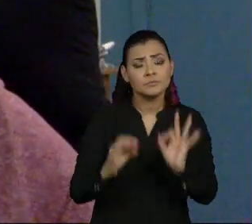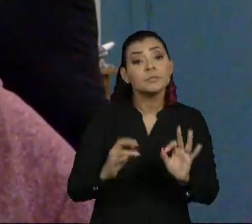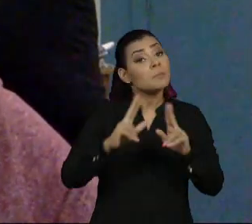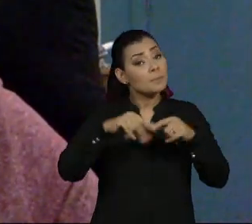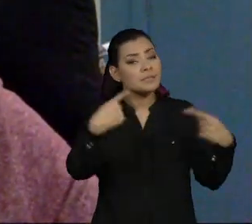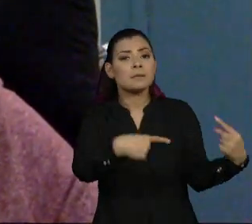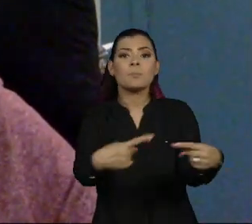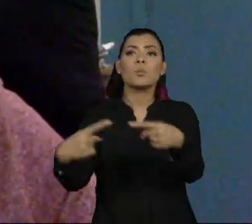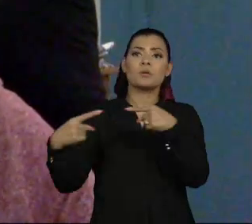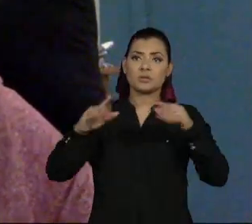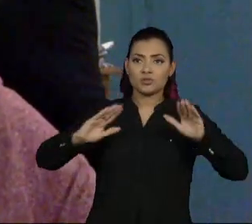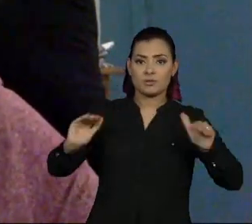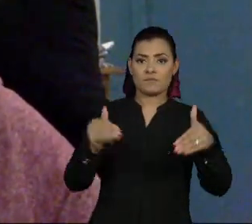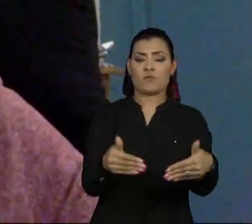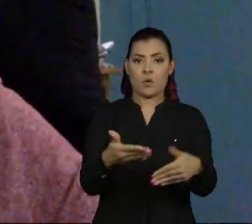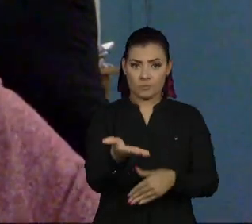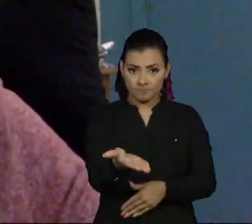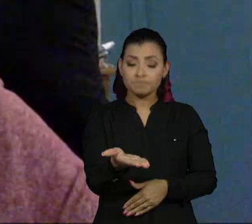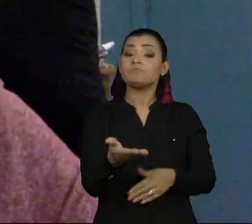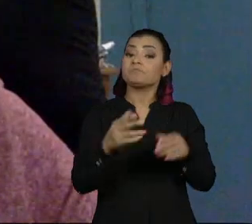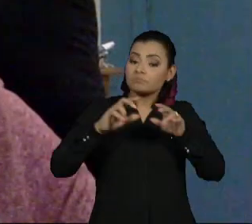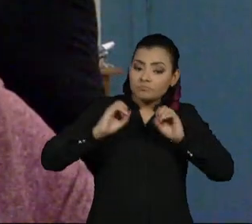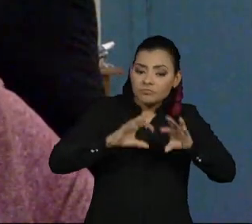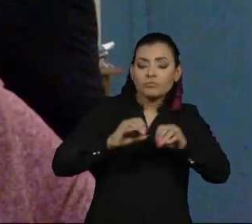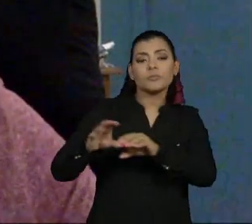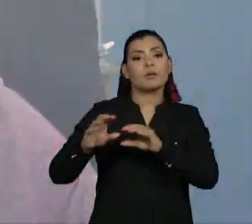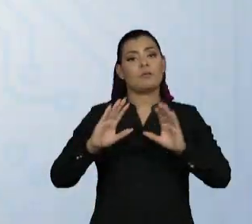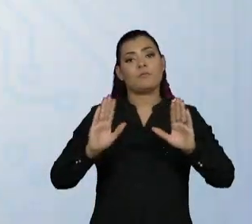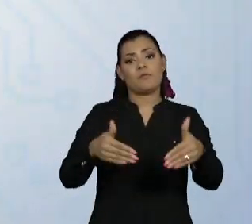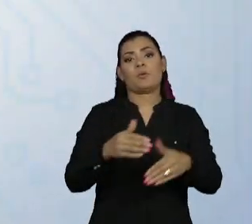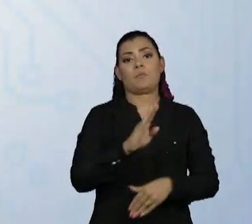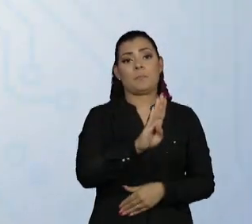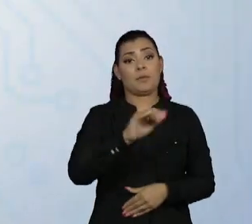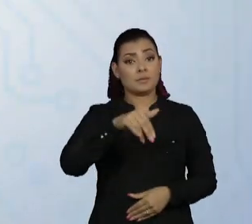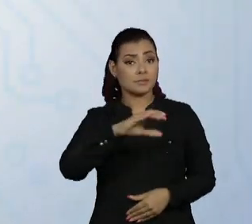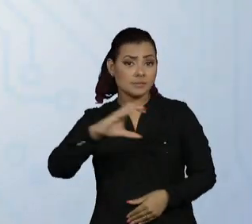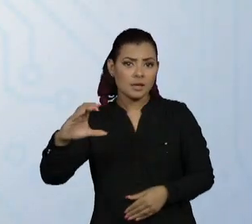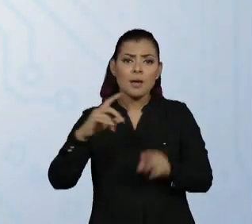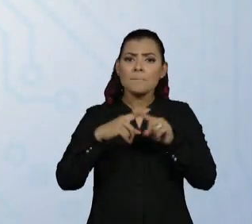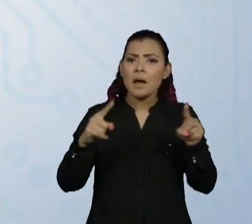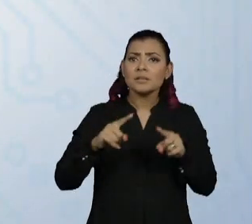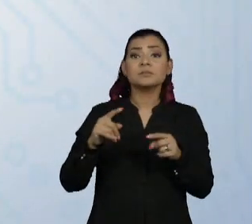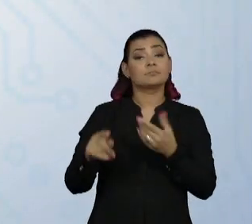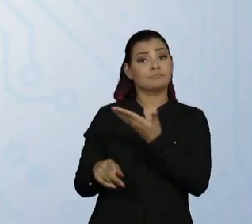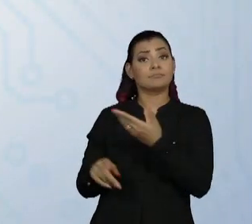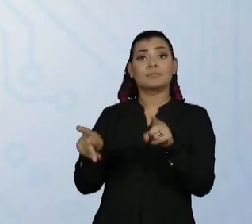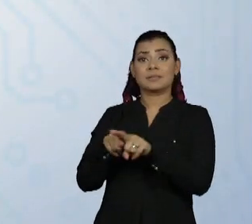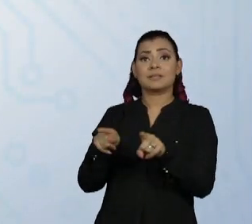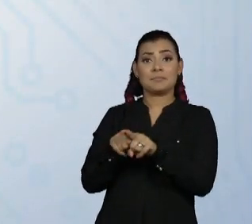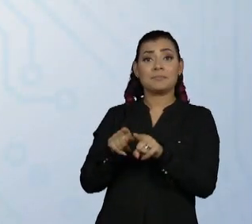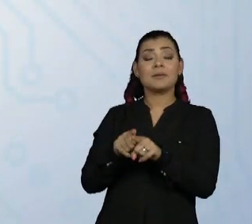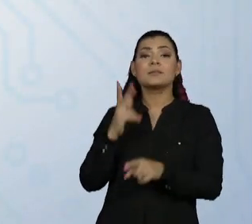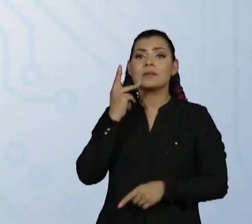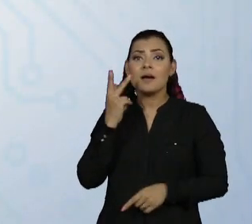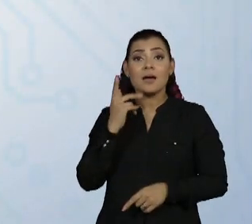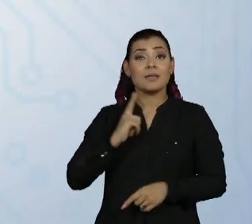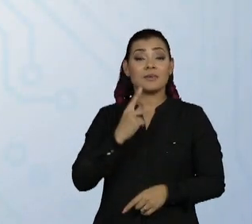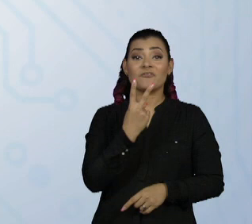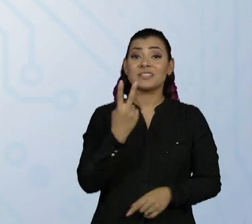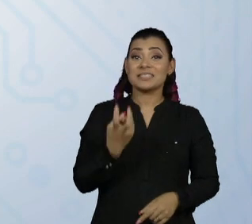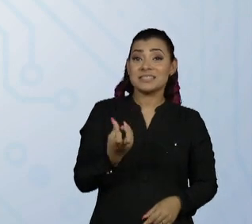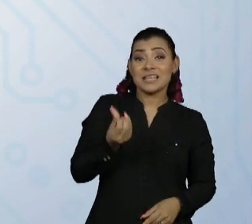política centrada no currículo, centrada na Base Nacional Curricular. Independência, no sertão cearense, é uma cidade de 26